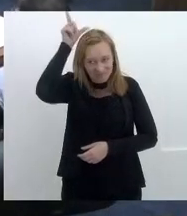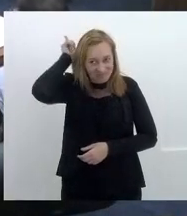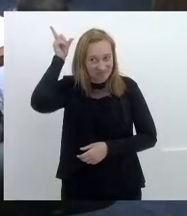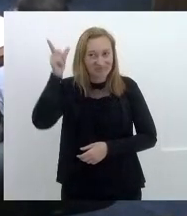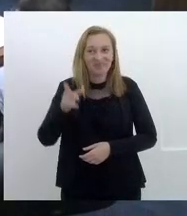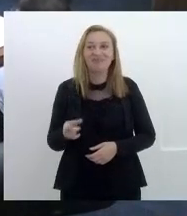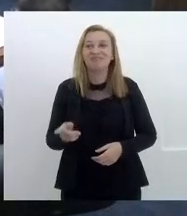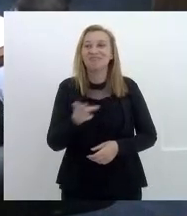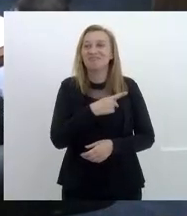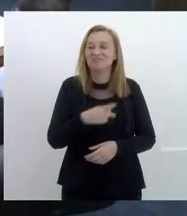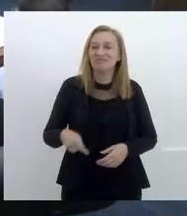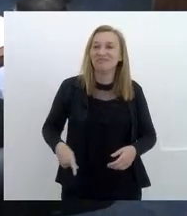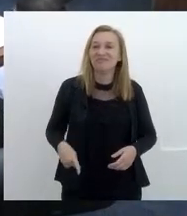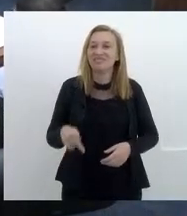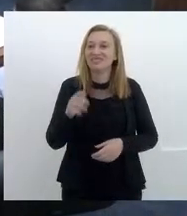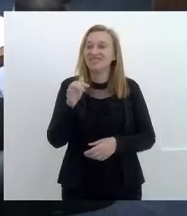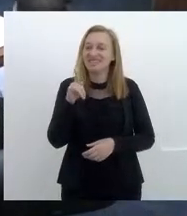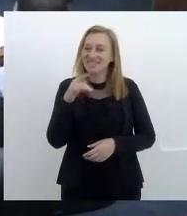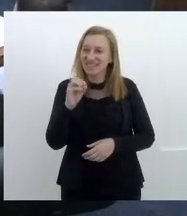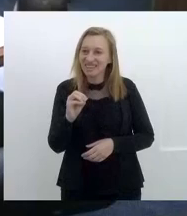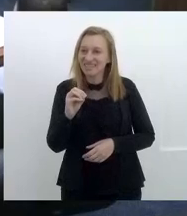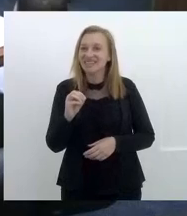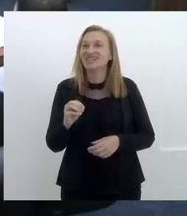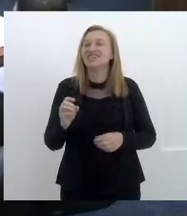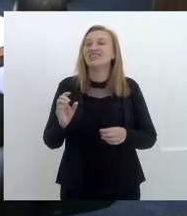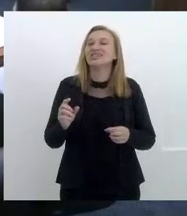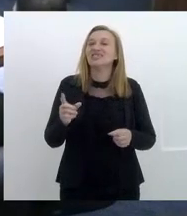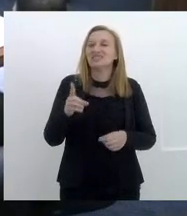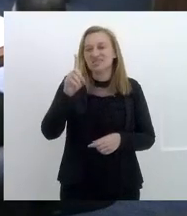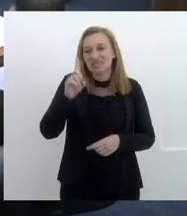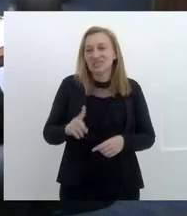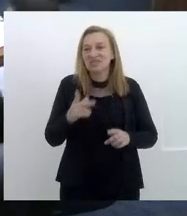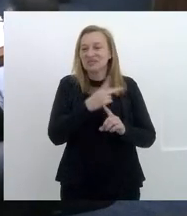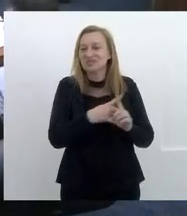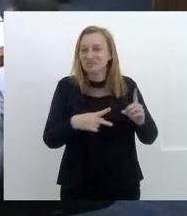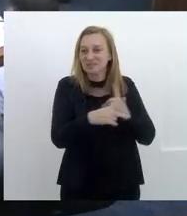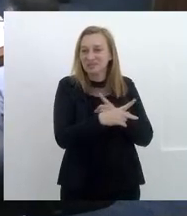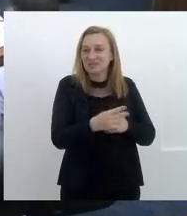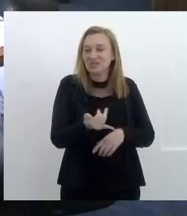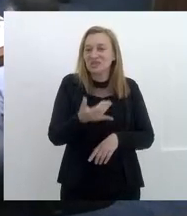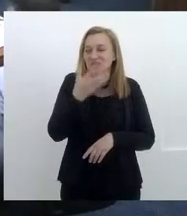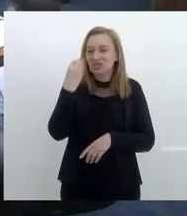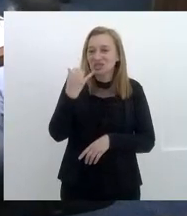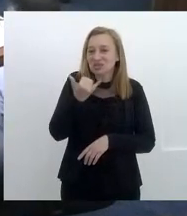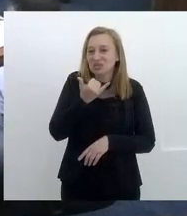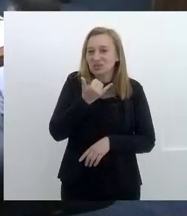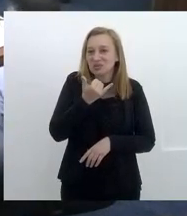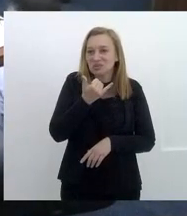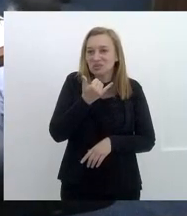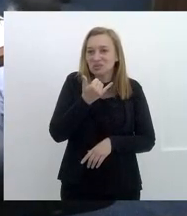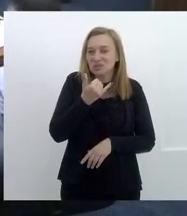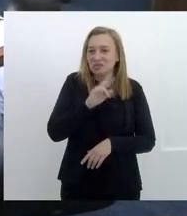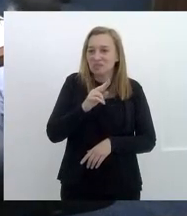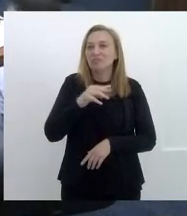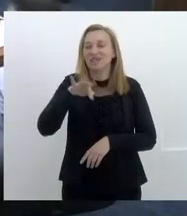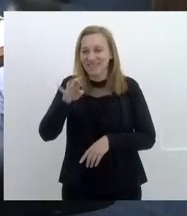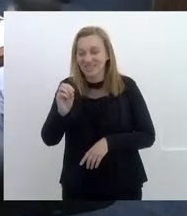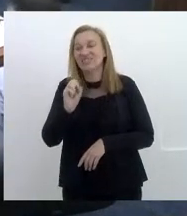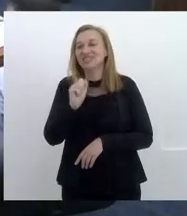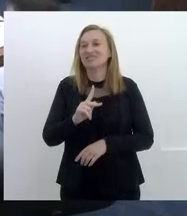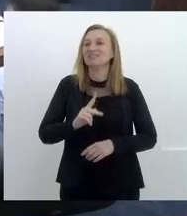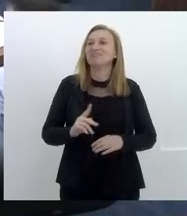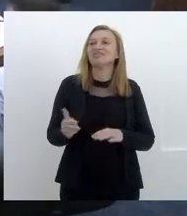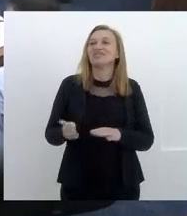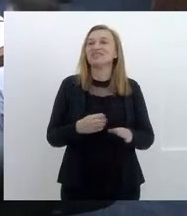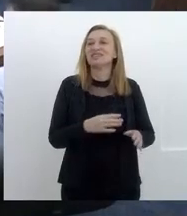o presidente Sérgio Aureliano diretor de Seguridade do Rio previdência discutir cujo nome foge agora Marcelo isso ligaram Marcelo